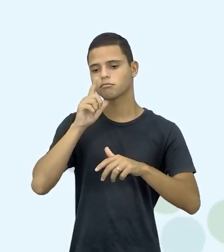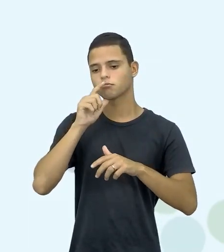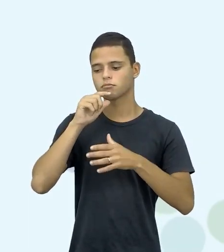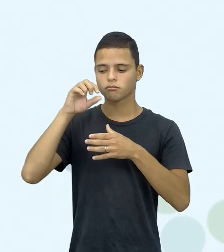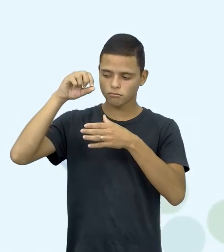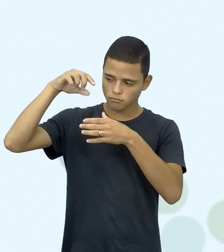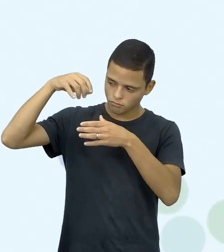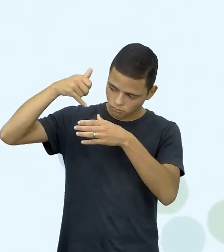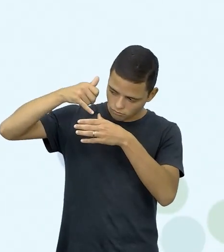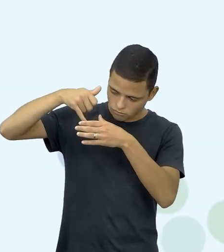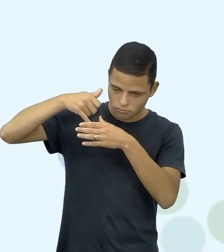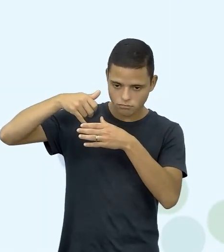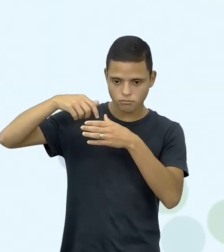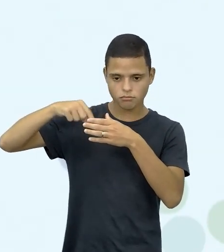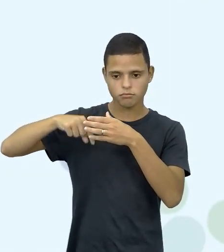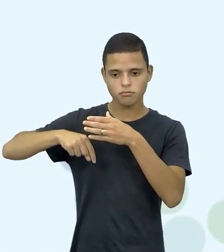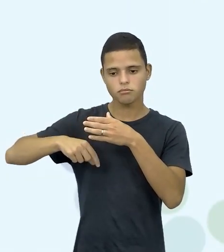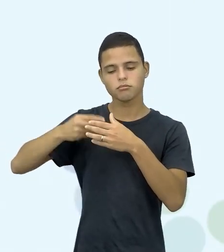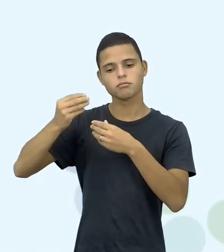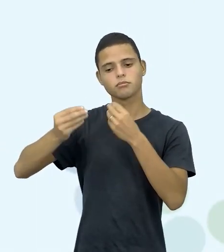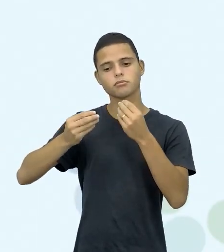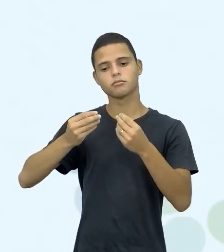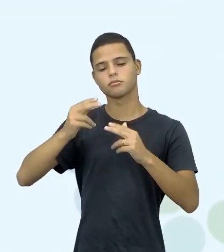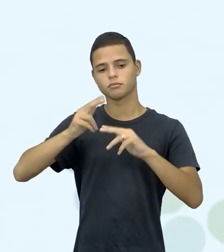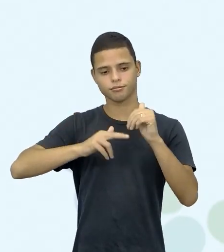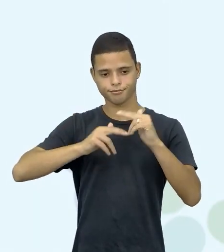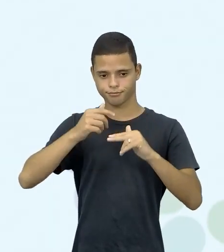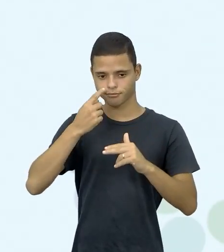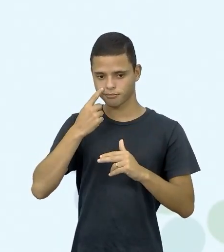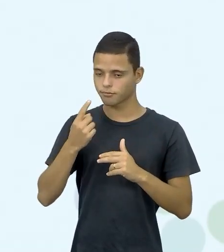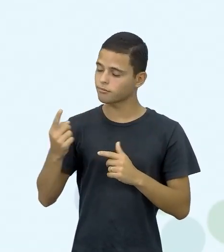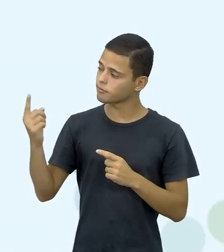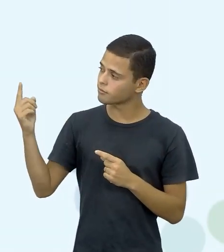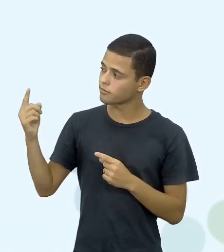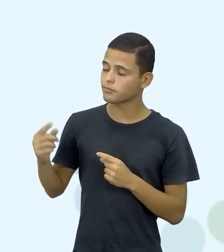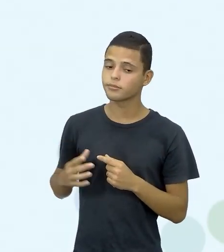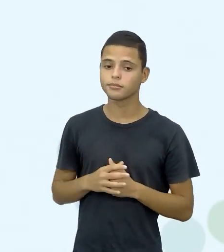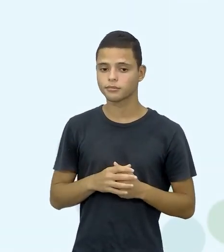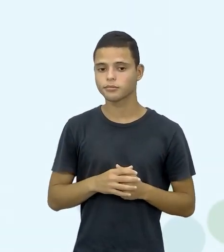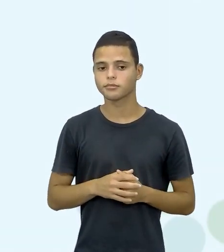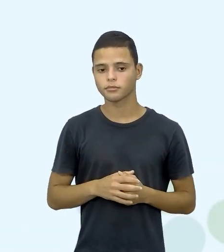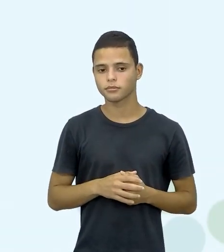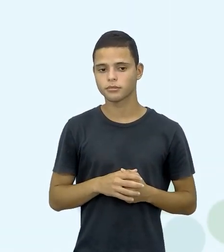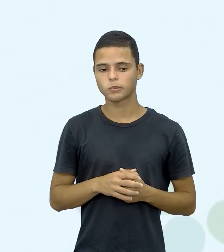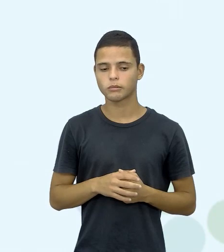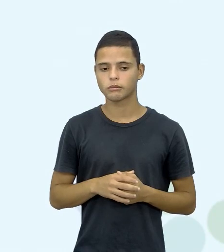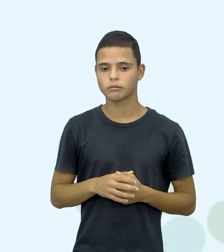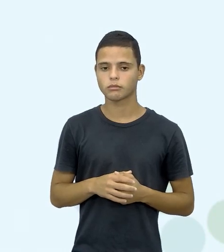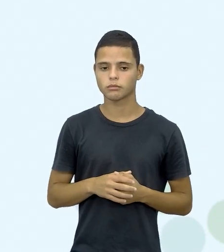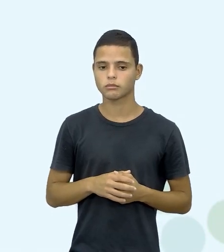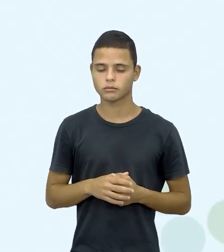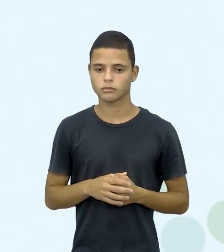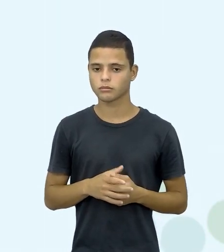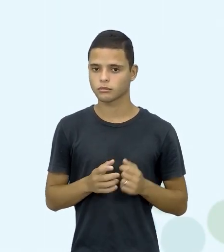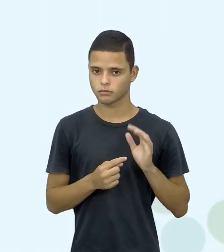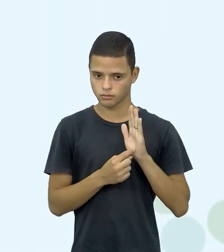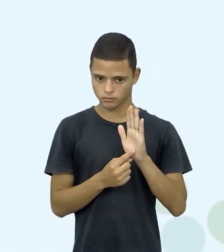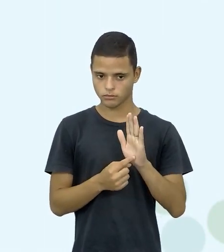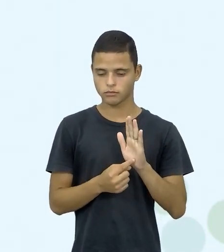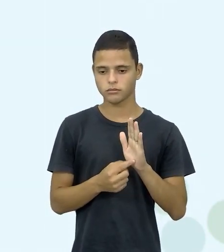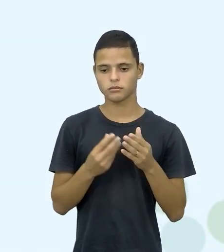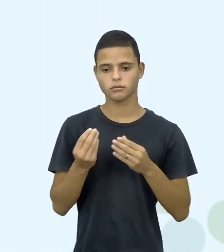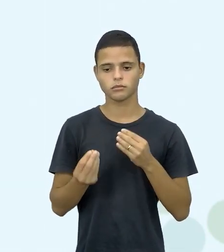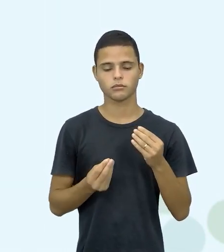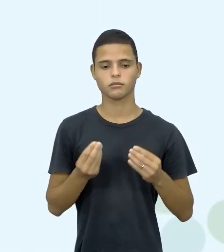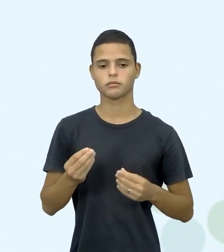dessa gota, né? E os materiais são esses, ó. Eu vou, inclusive, pegar aqui o material em mãos para mostrar para vocês como